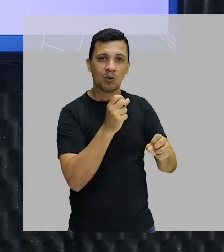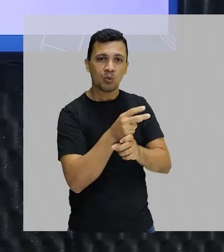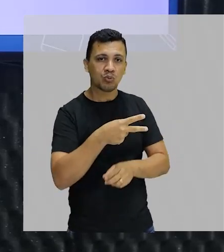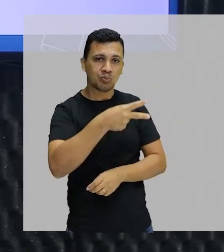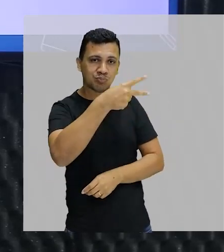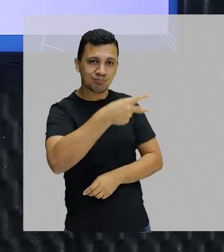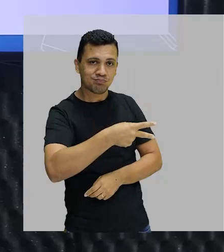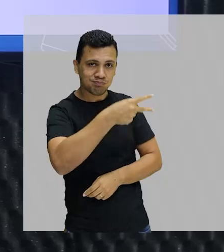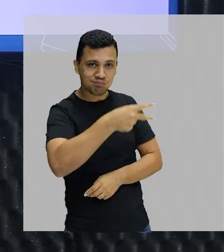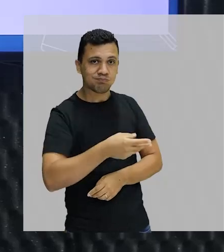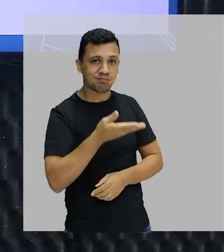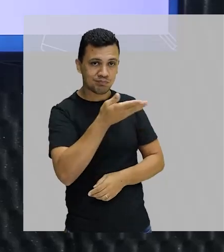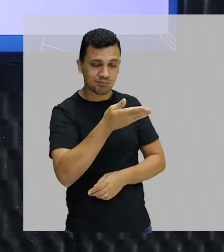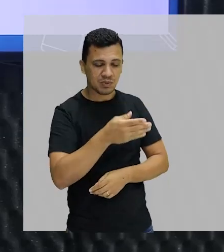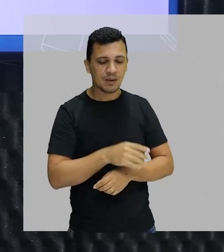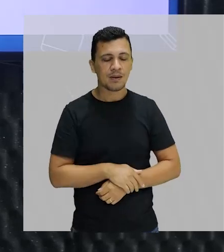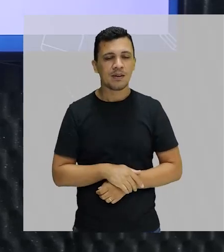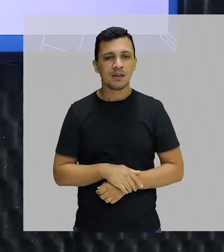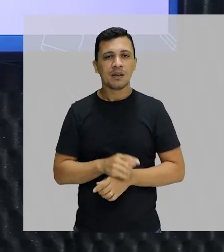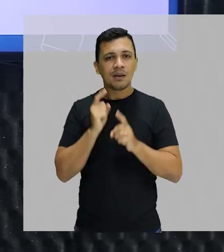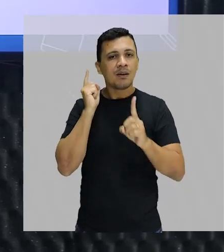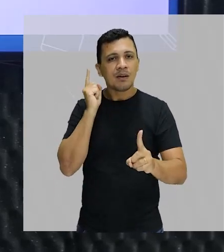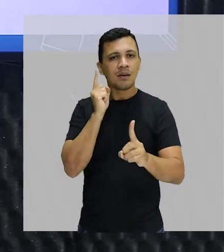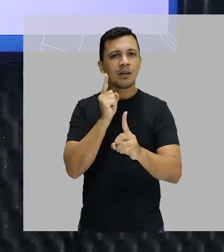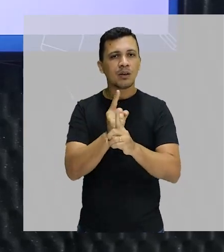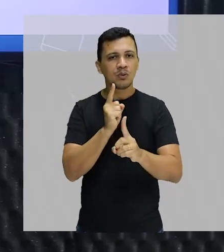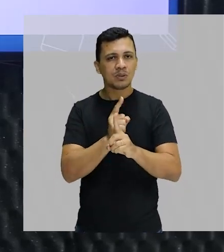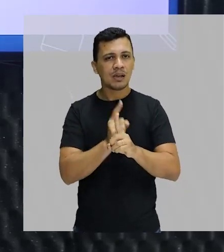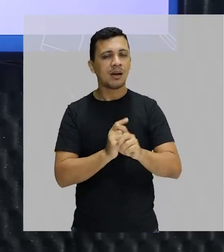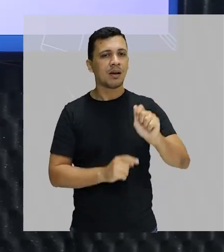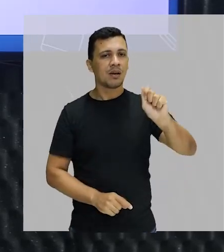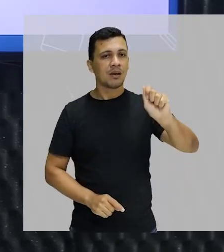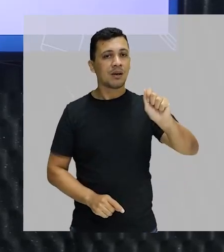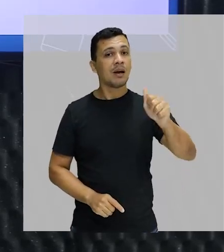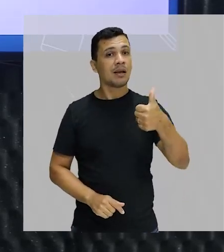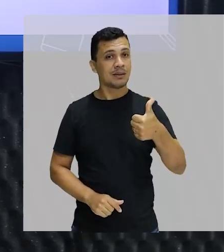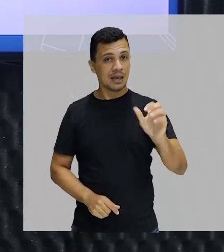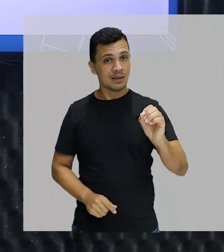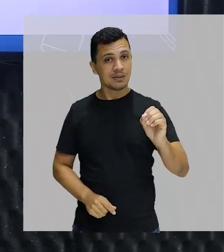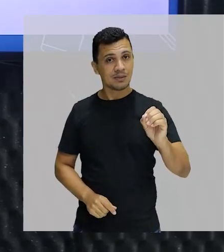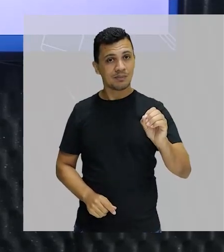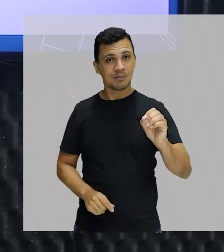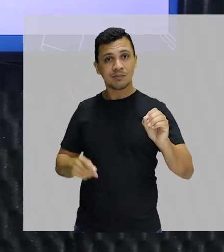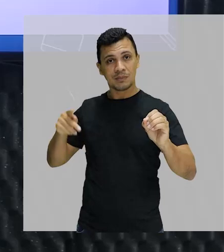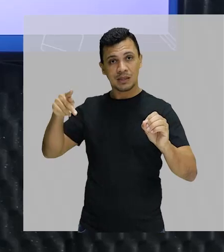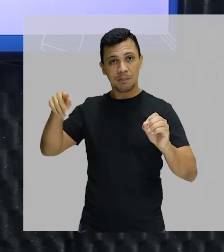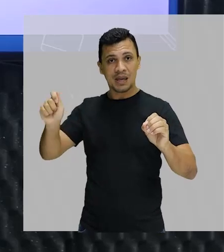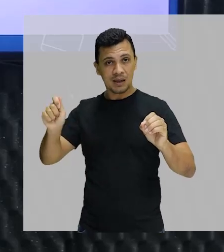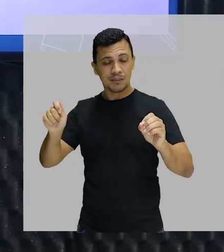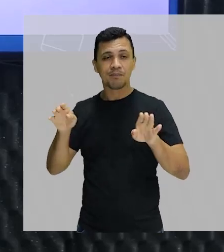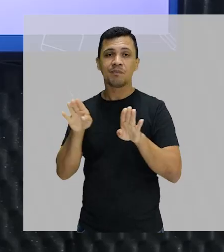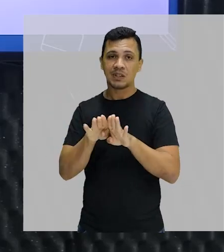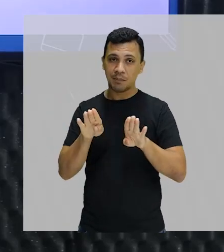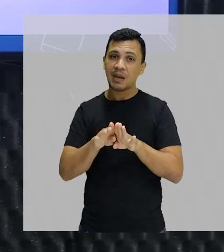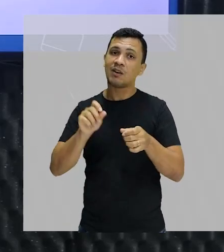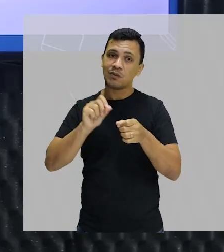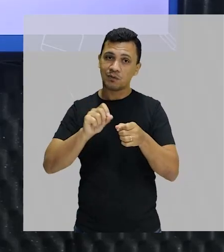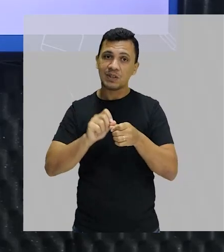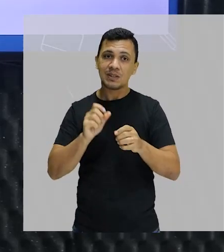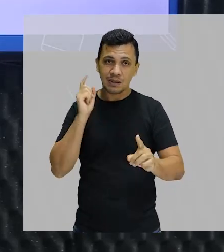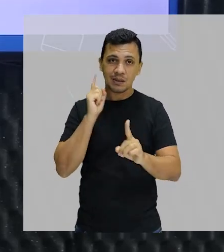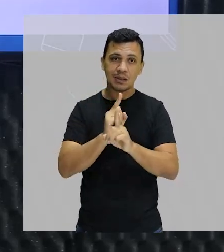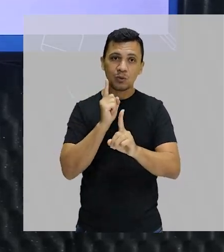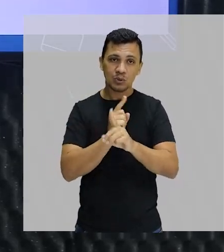tá? Então, aqui eu estou identificando o décimo termo inicialmente da PA, e o mesmo processo vai ser feito para